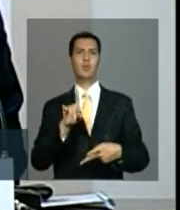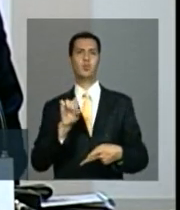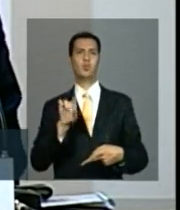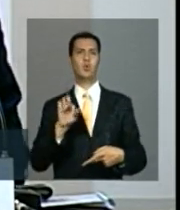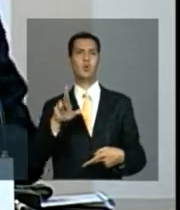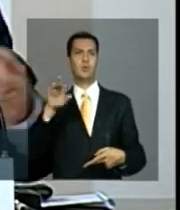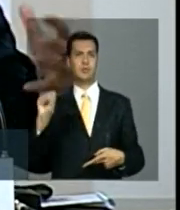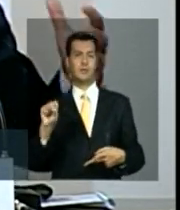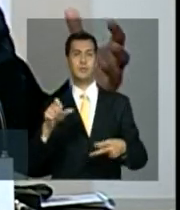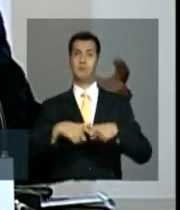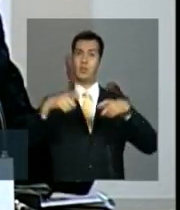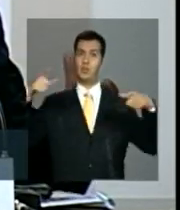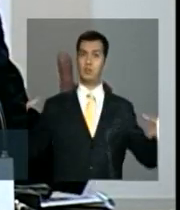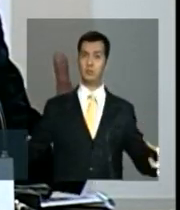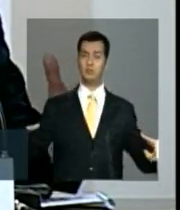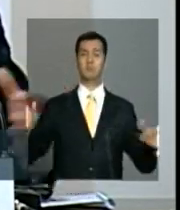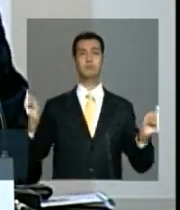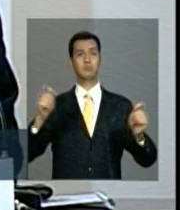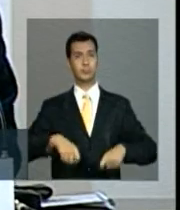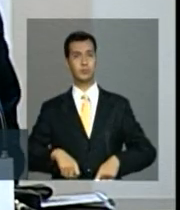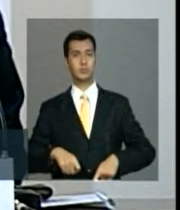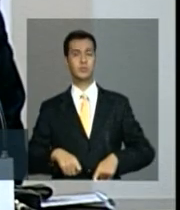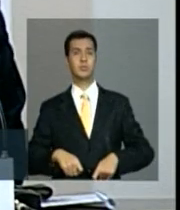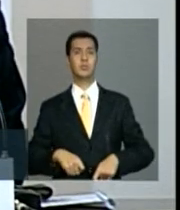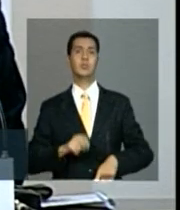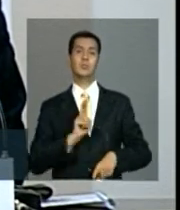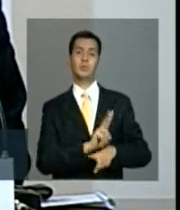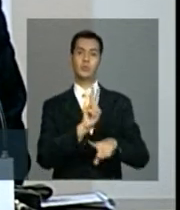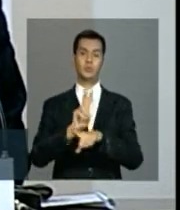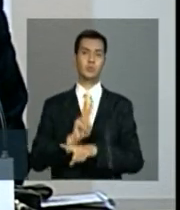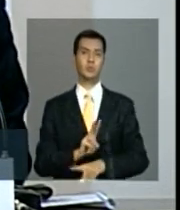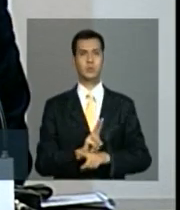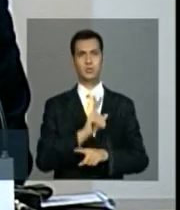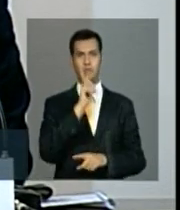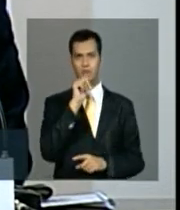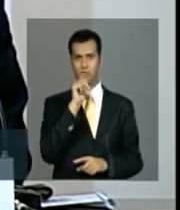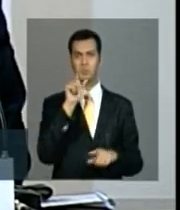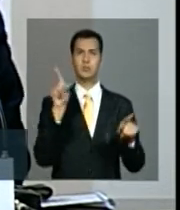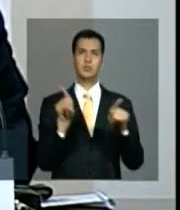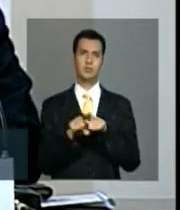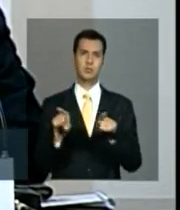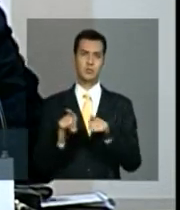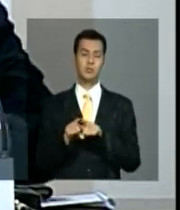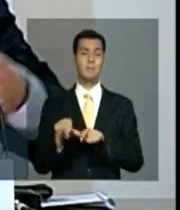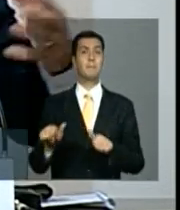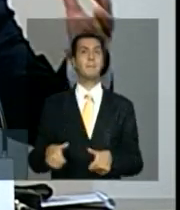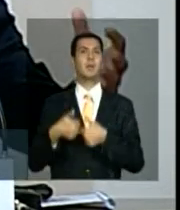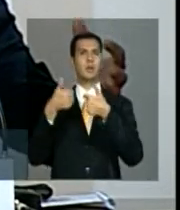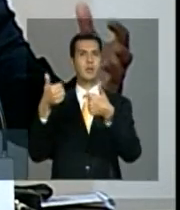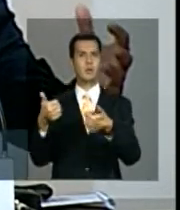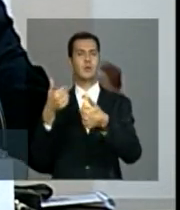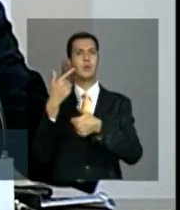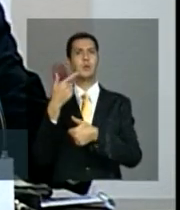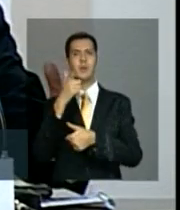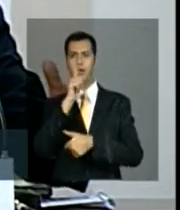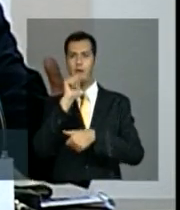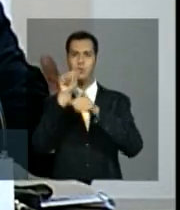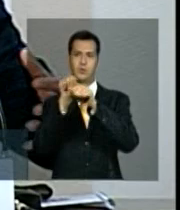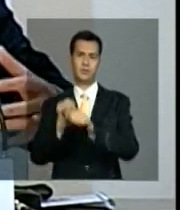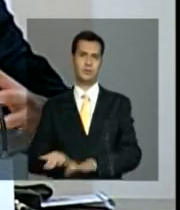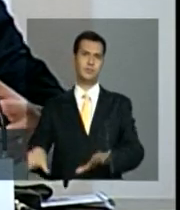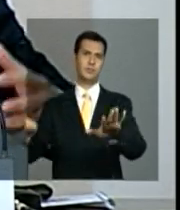porte para não só ampliar a reservação de água como também para melhor distribuir a água